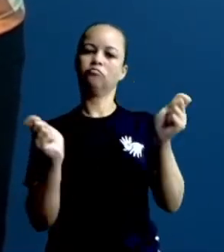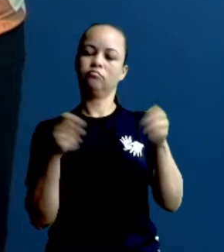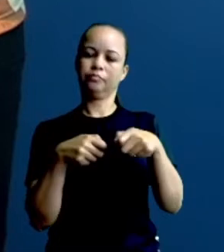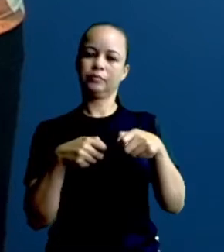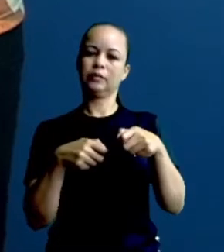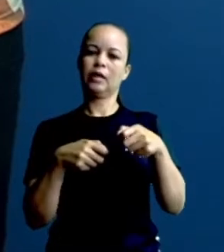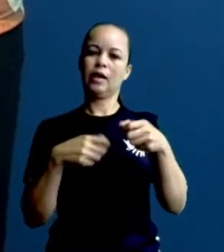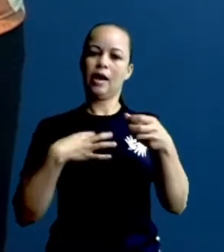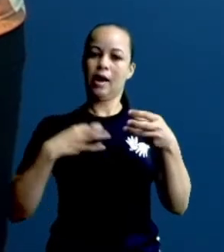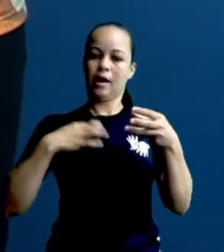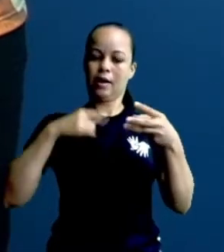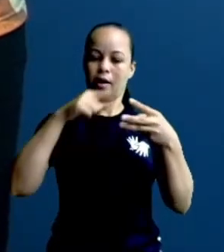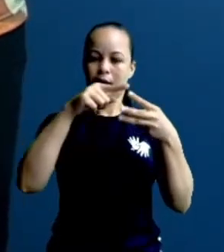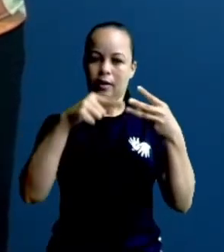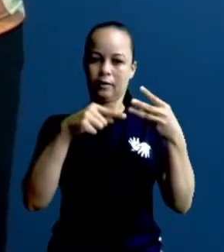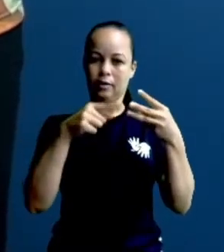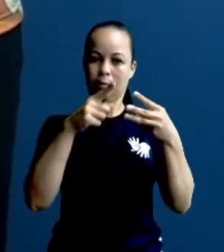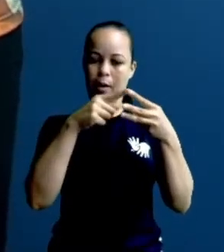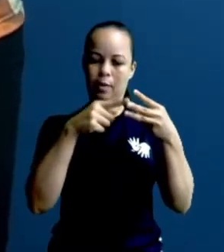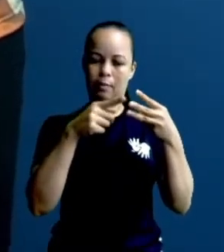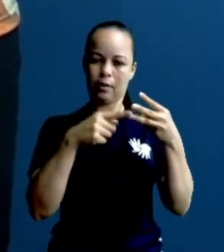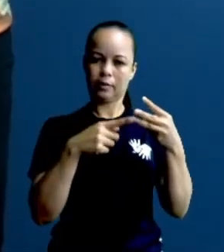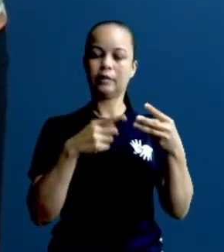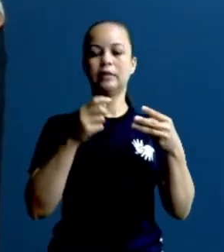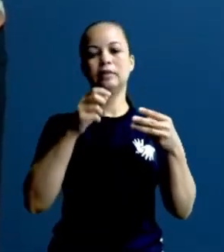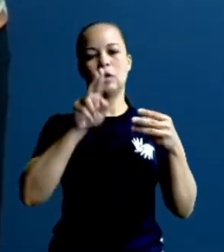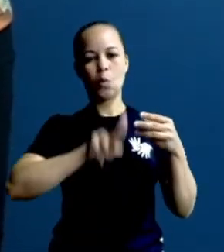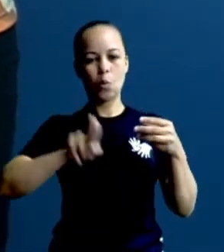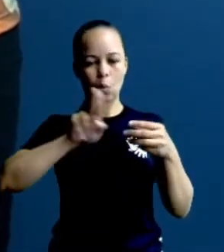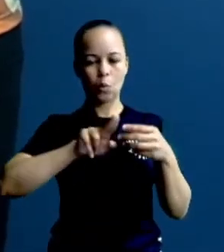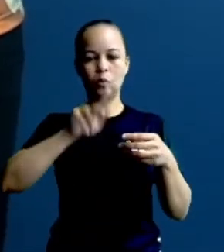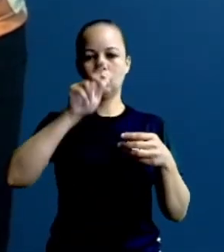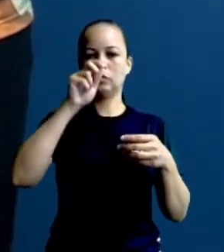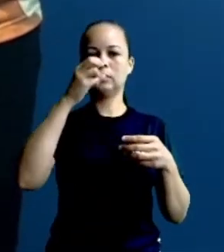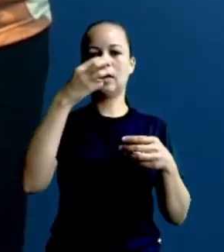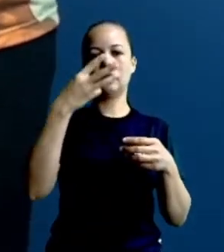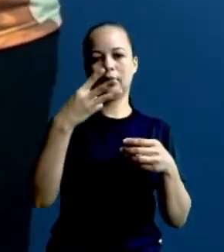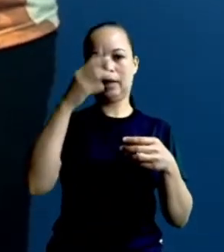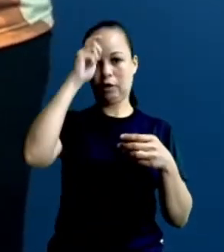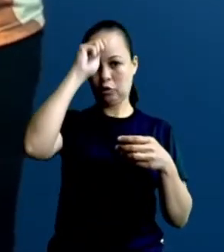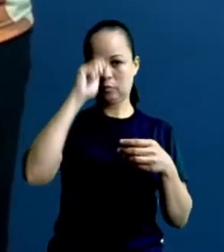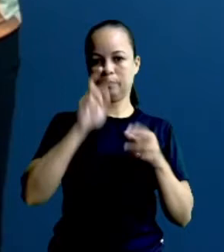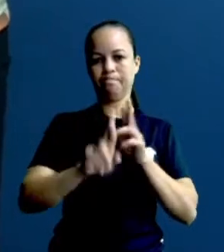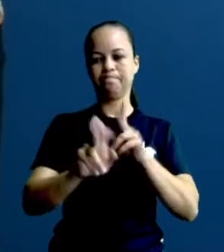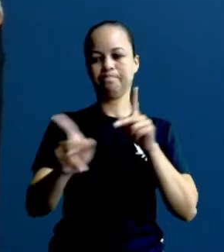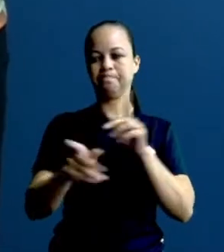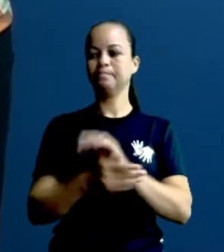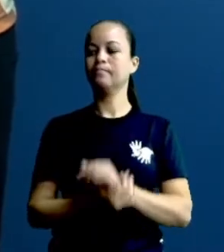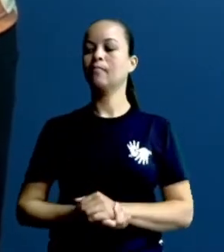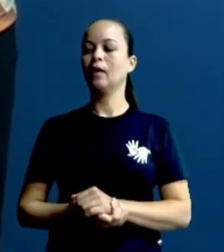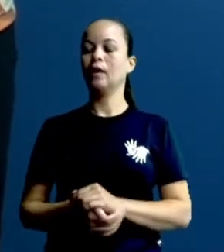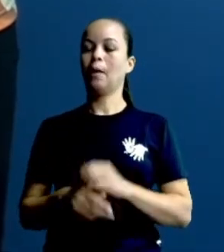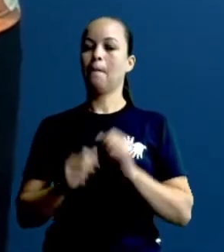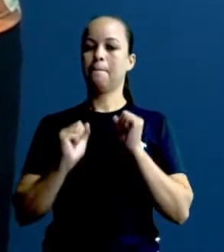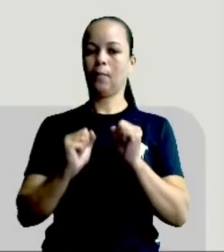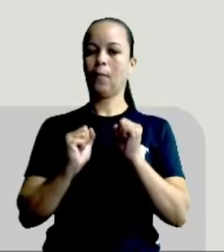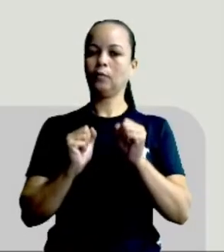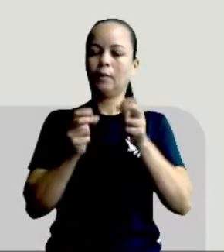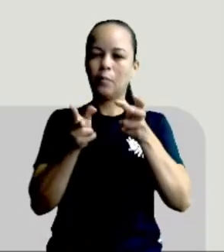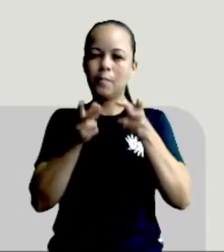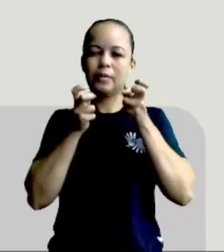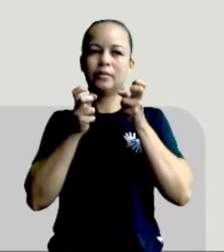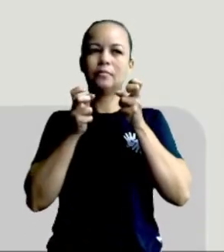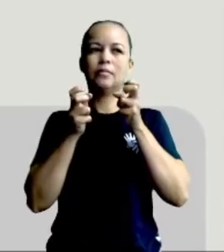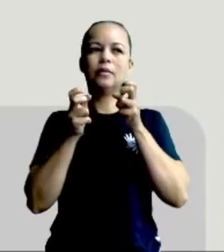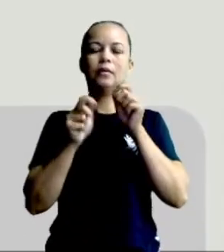cada camiseta, ele usa 3 bonés diferentes. Ok? Então, a gente pode perceber aí, né, que a